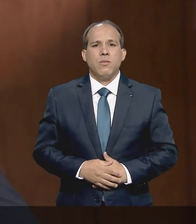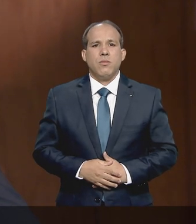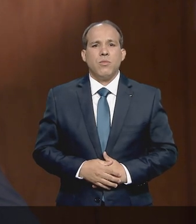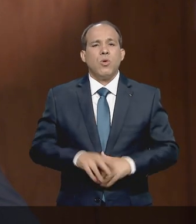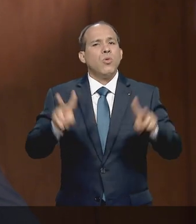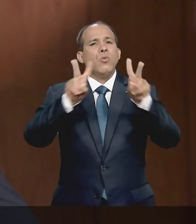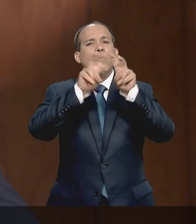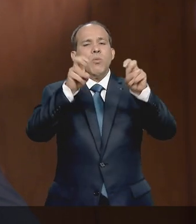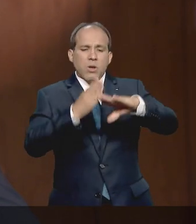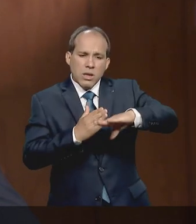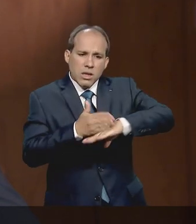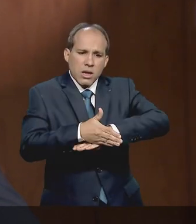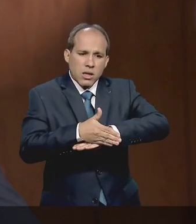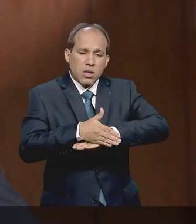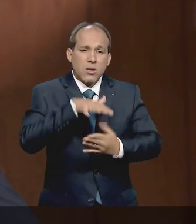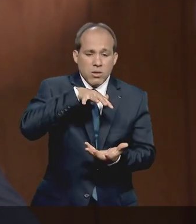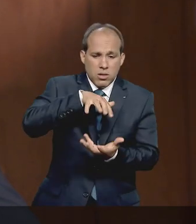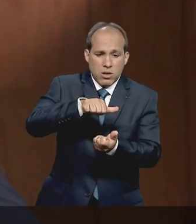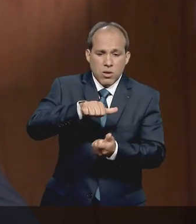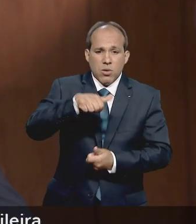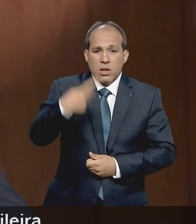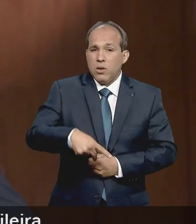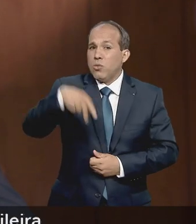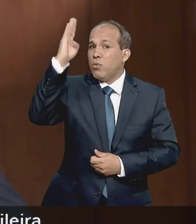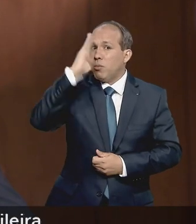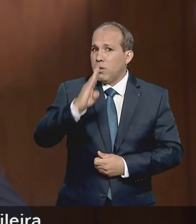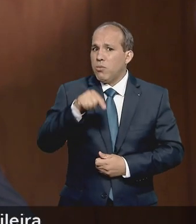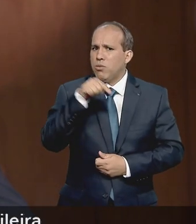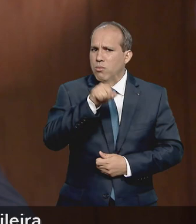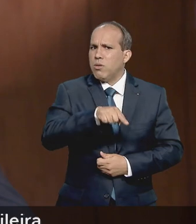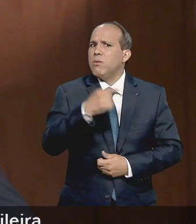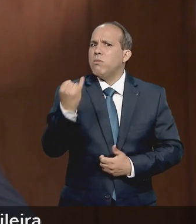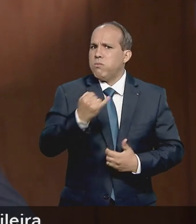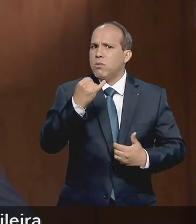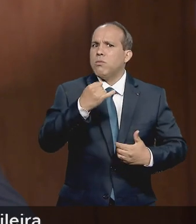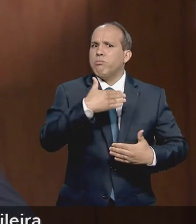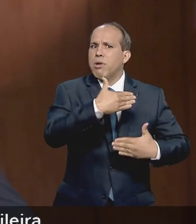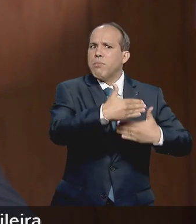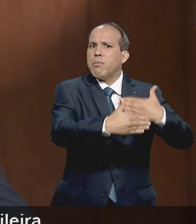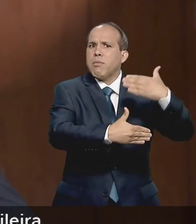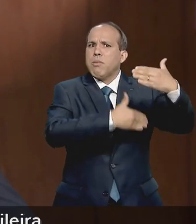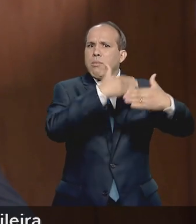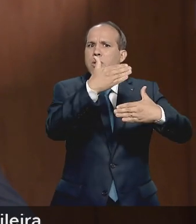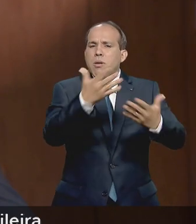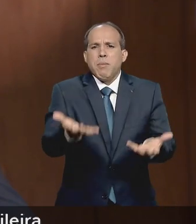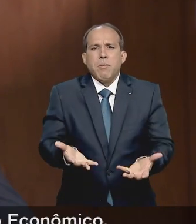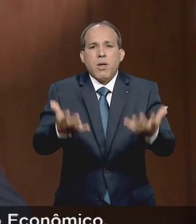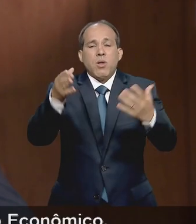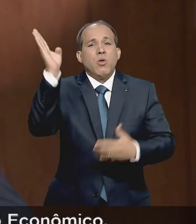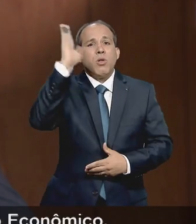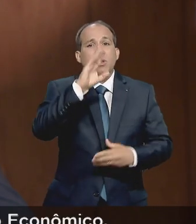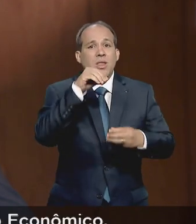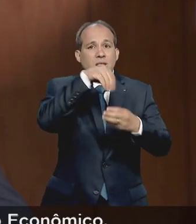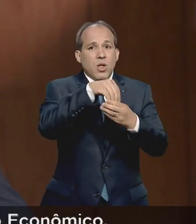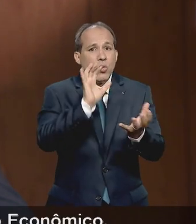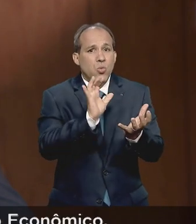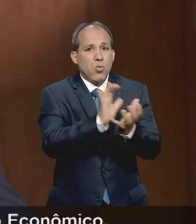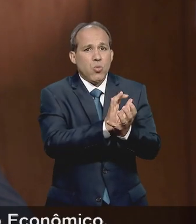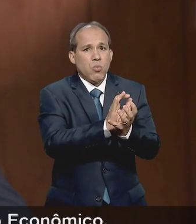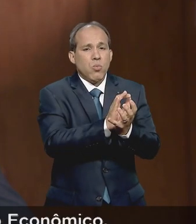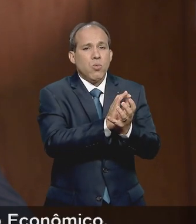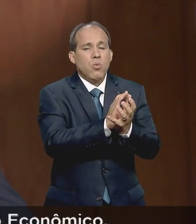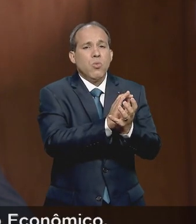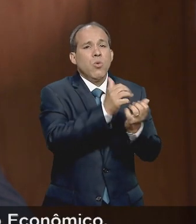sobre a inserção internacional do Brasil passo importante é o processo de a seção brasileira a organização